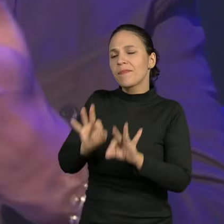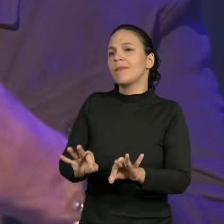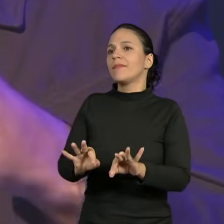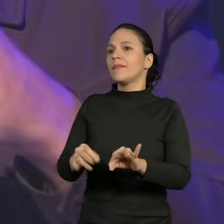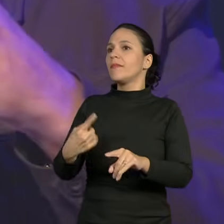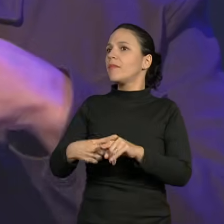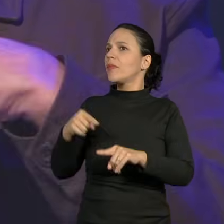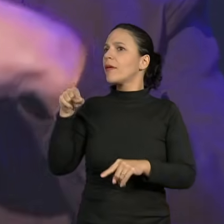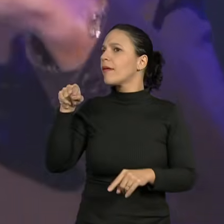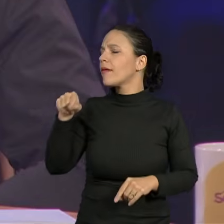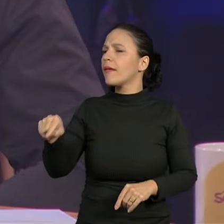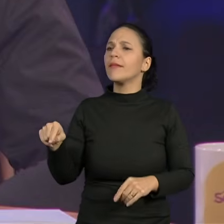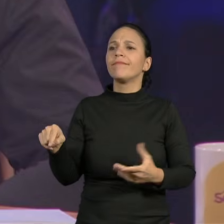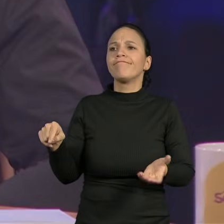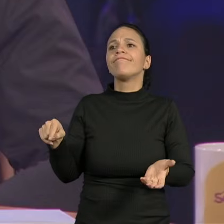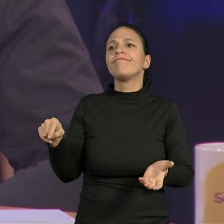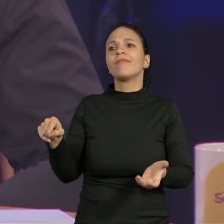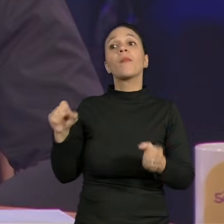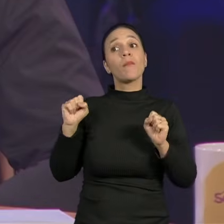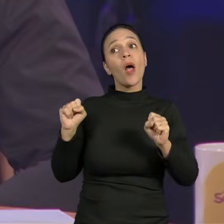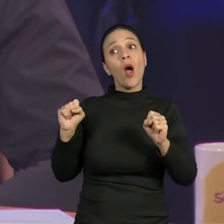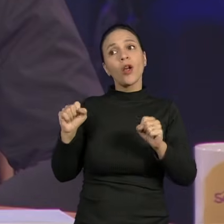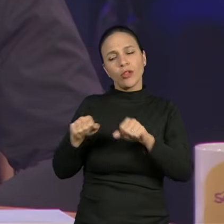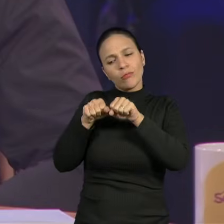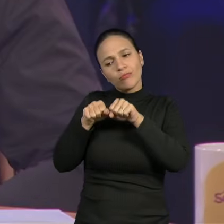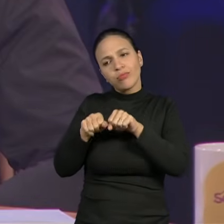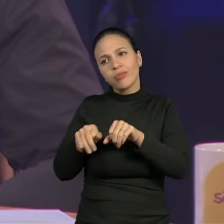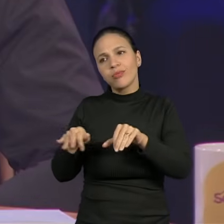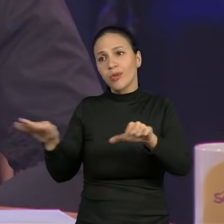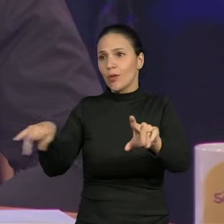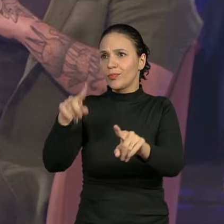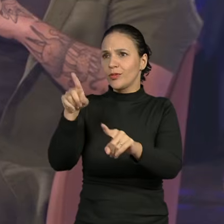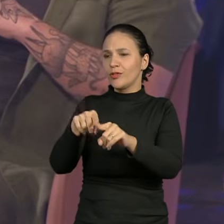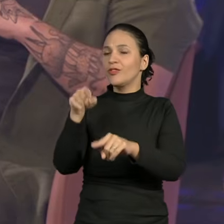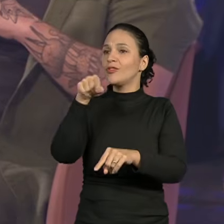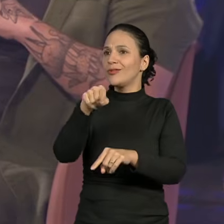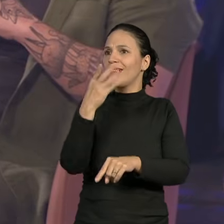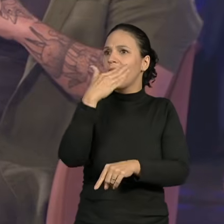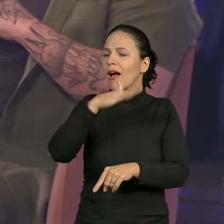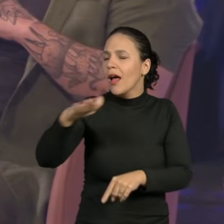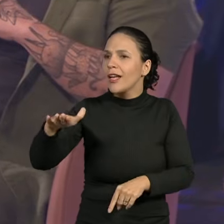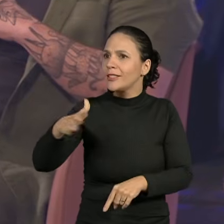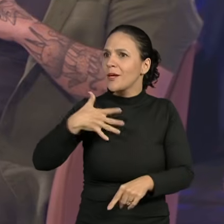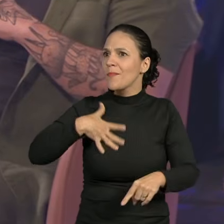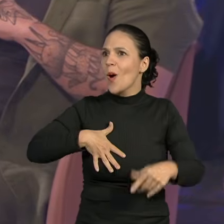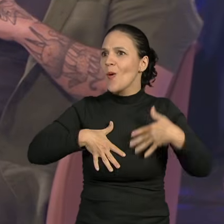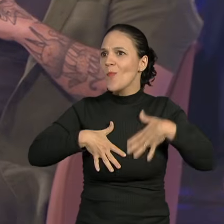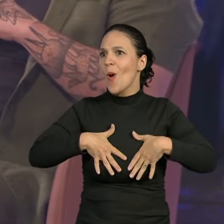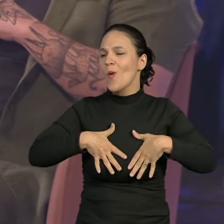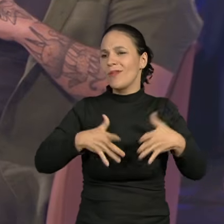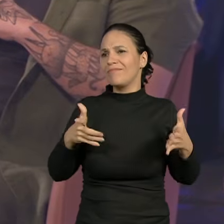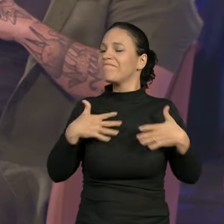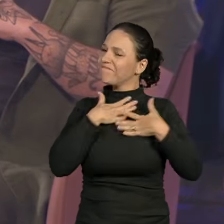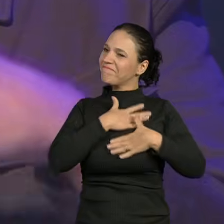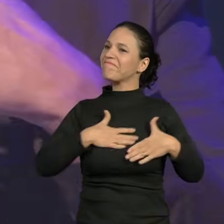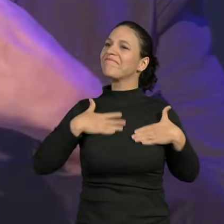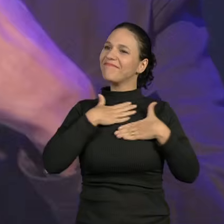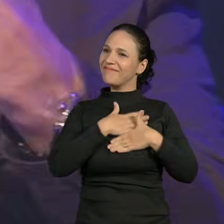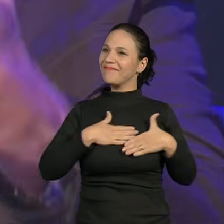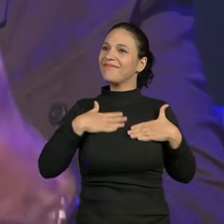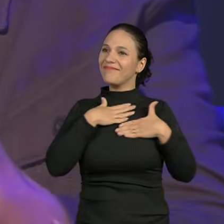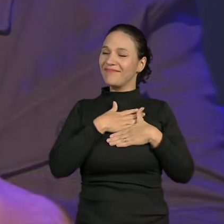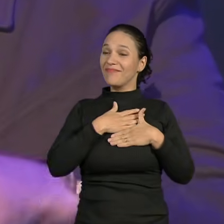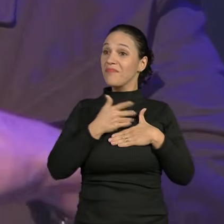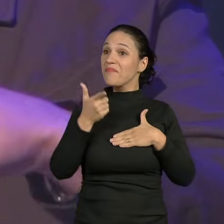sabendo que é um conteúdo que pode e pretende atingir, né, tem uma capilaridade. E a gente fica muito satisfeito, assim, de ter